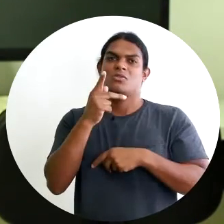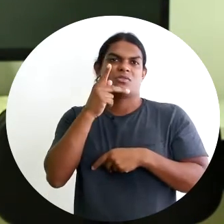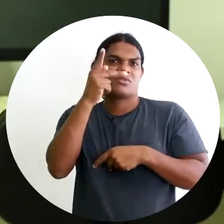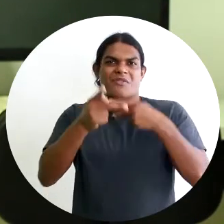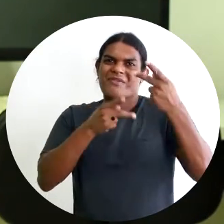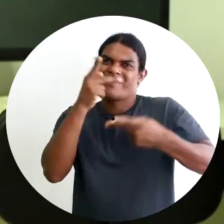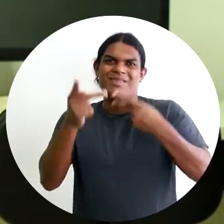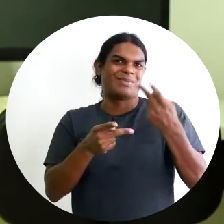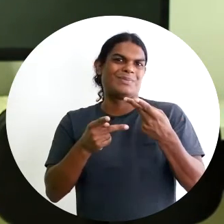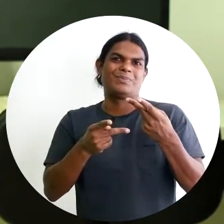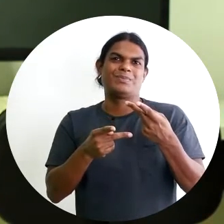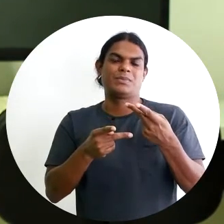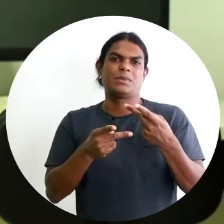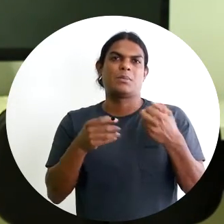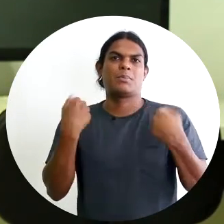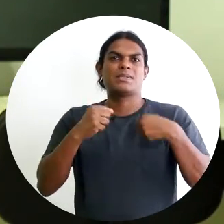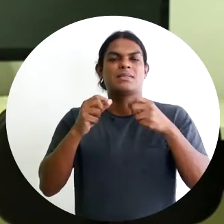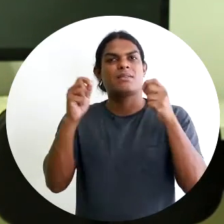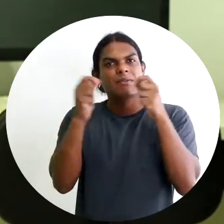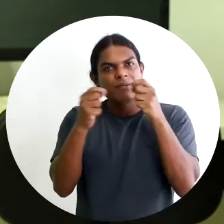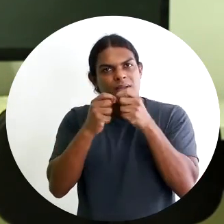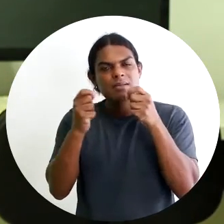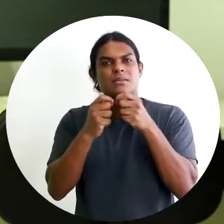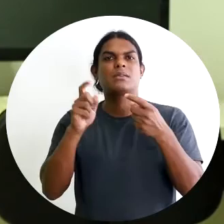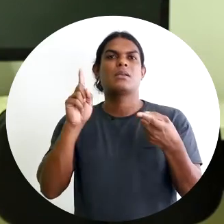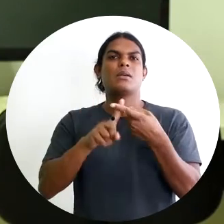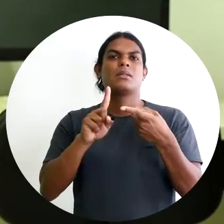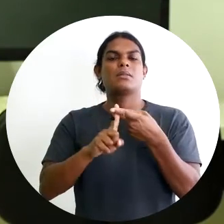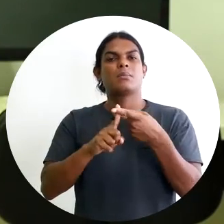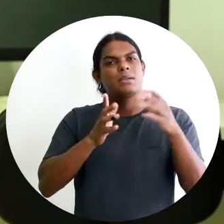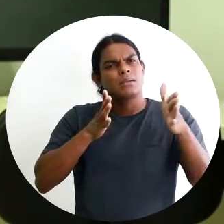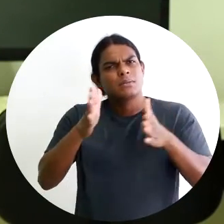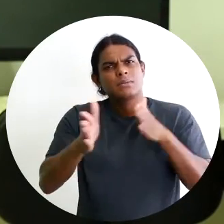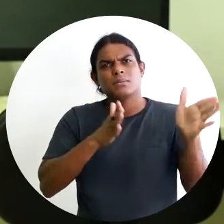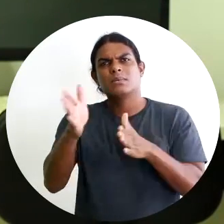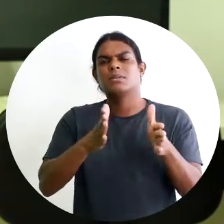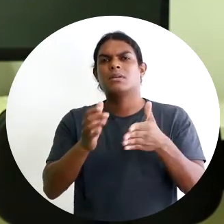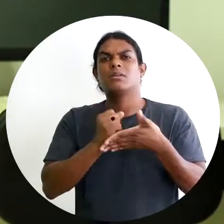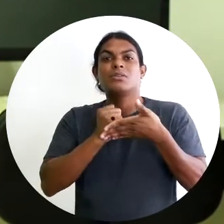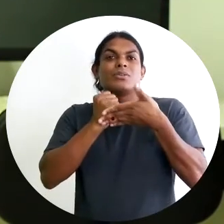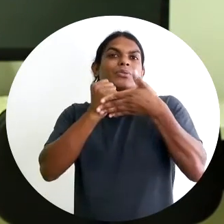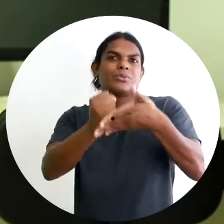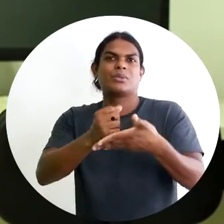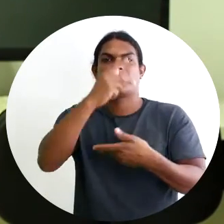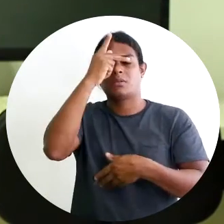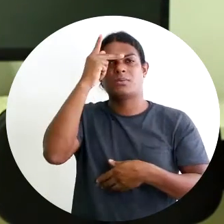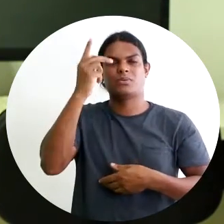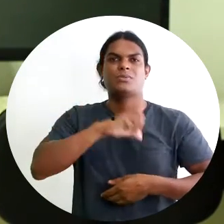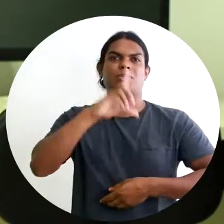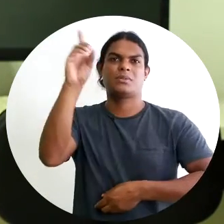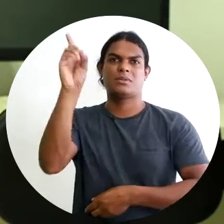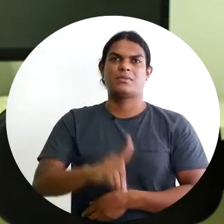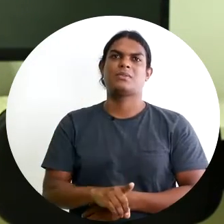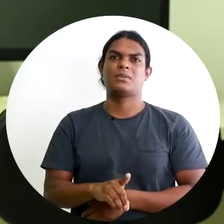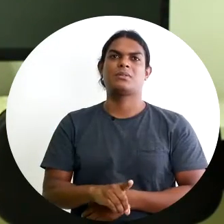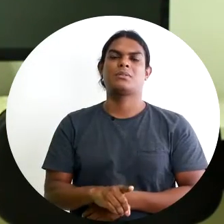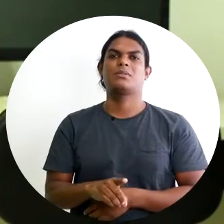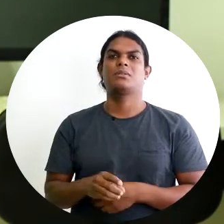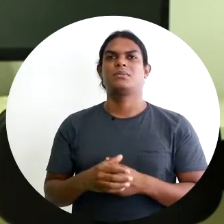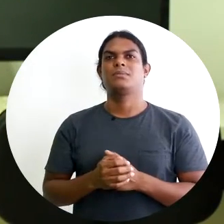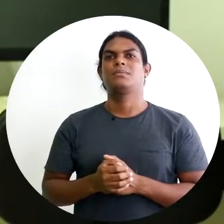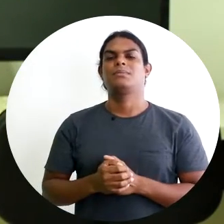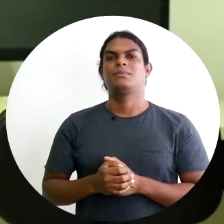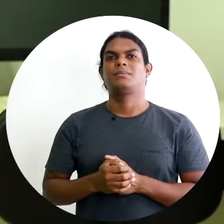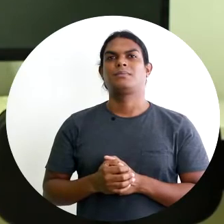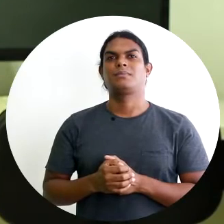muito importante a gente criar alternativas para as pessoas com deficiência. No geral, a gente cria essas alternativas para todo mundo, porque